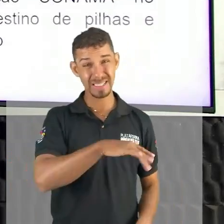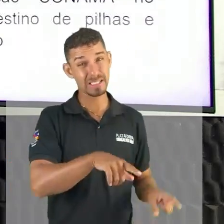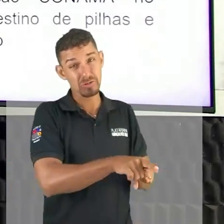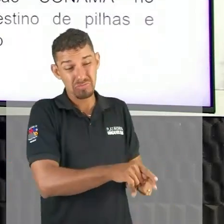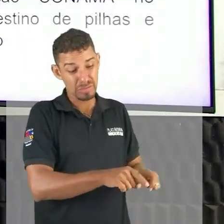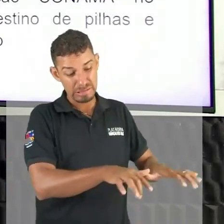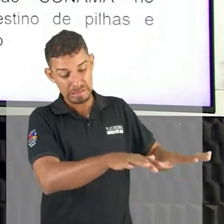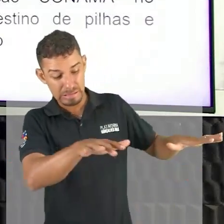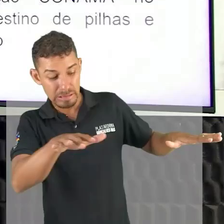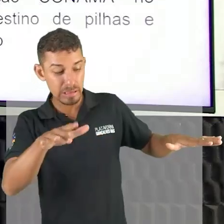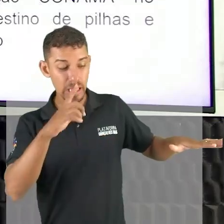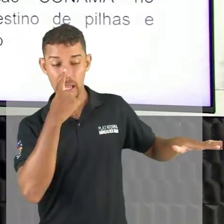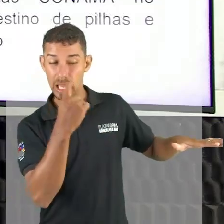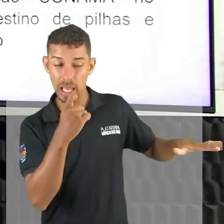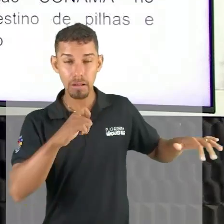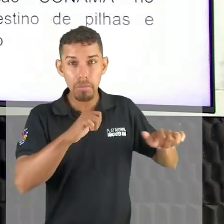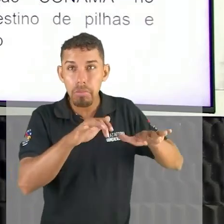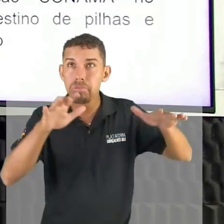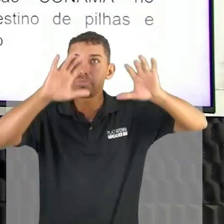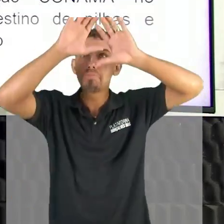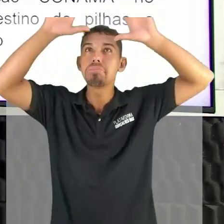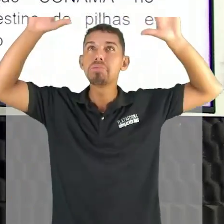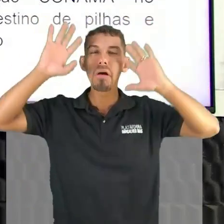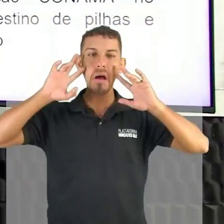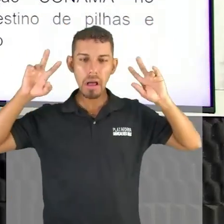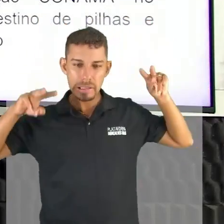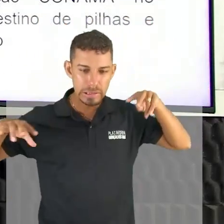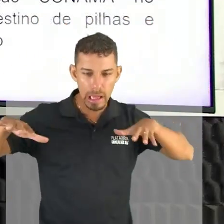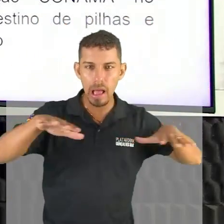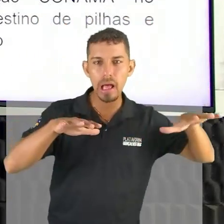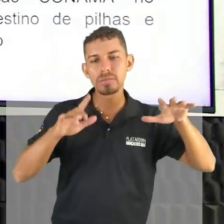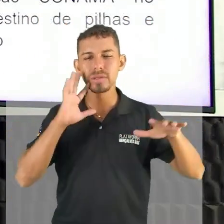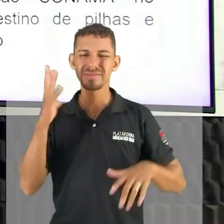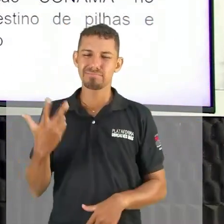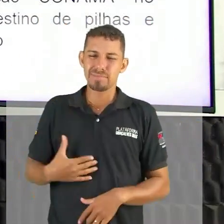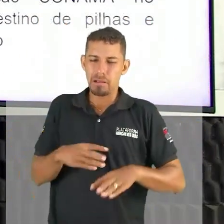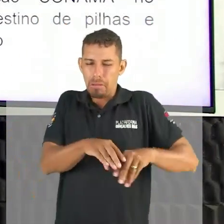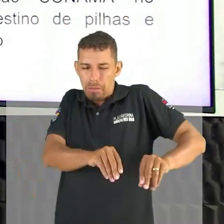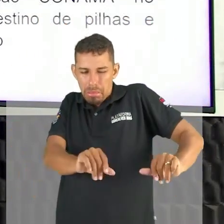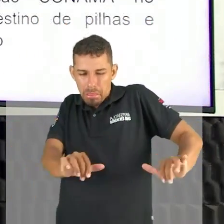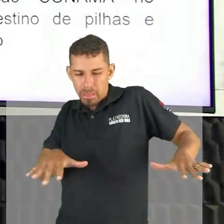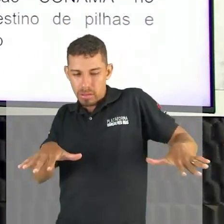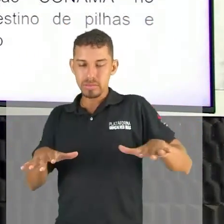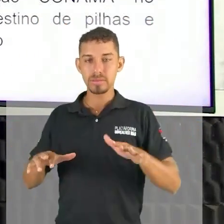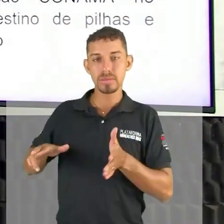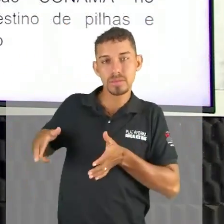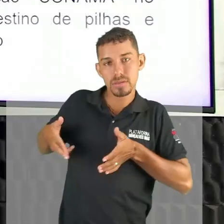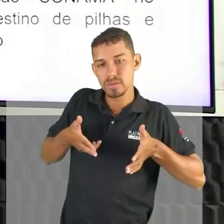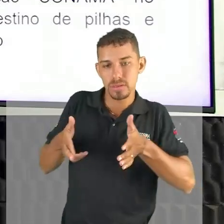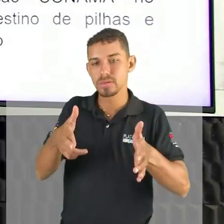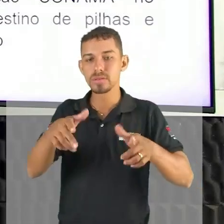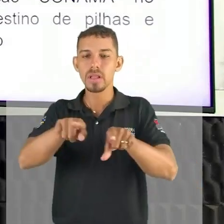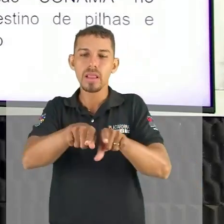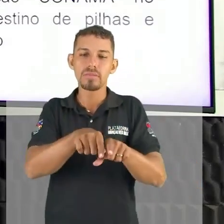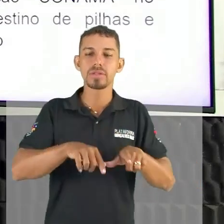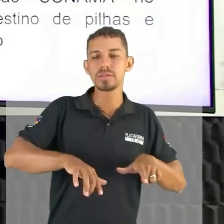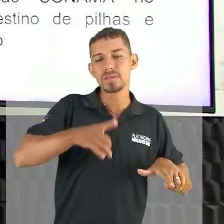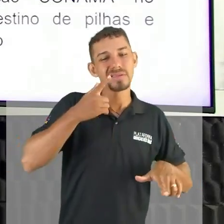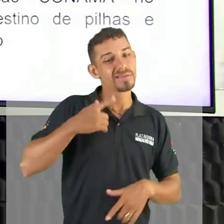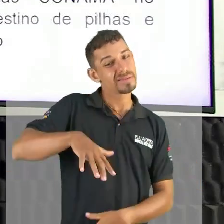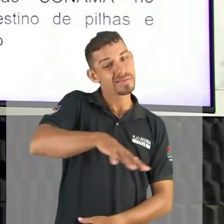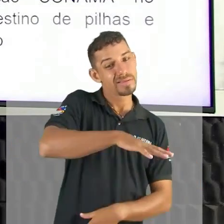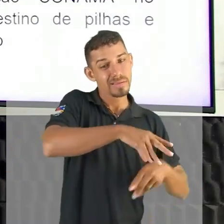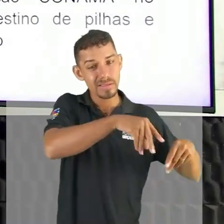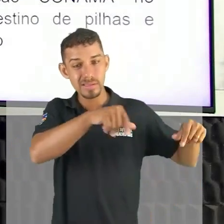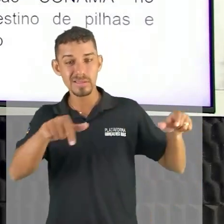ou lixões a céu aberto. E o vazamento de seus componentes contamina o solo, os rios e o lençol freático, atingindo a